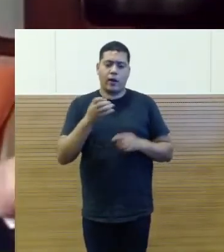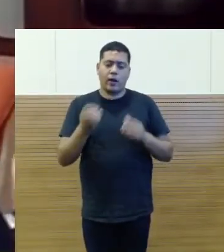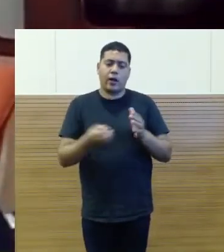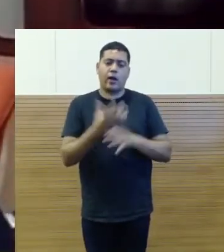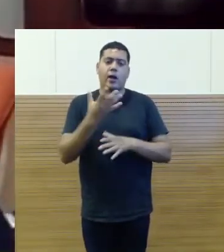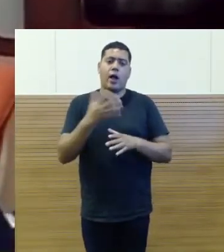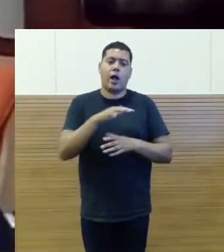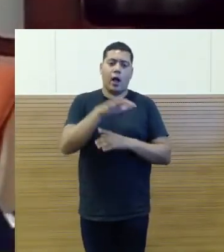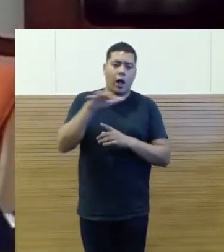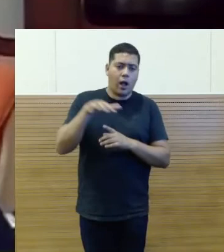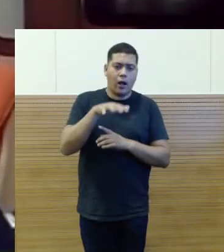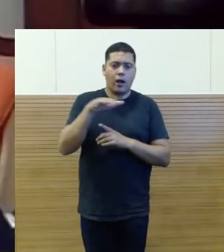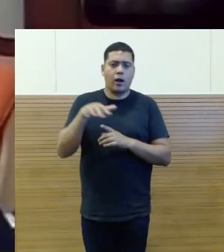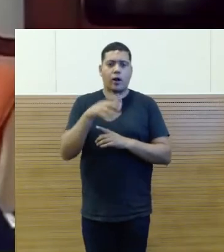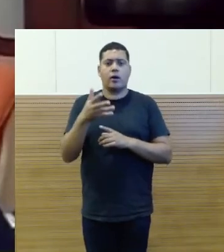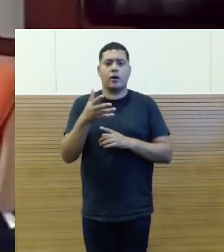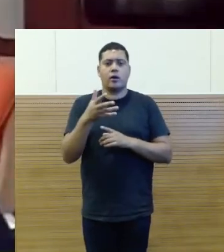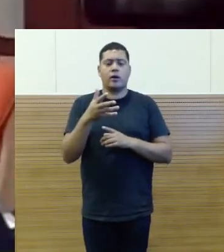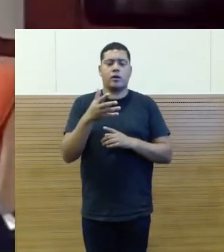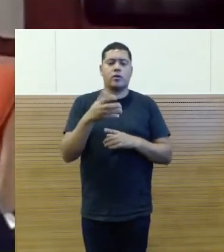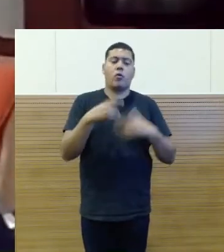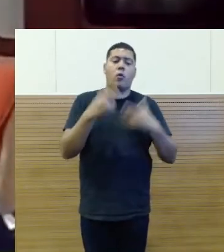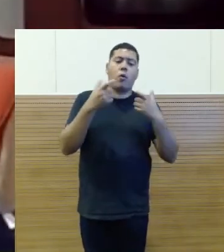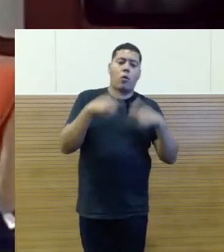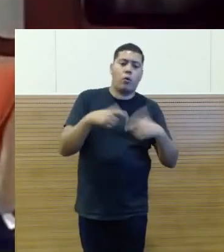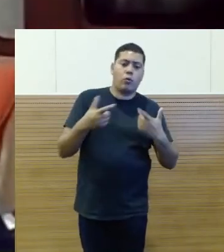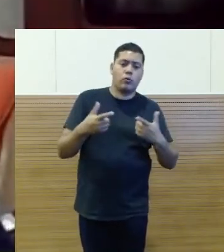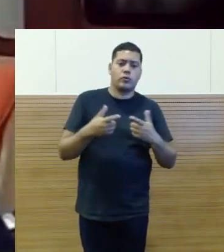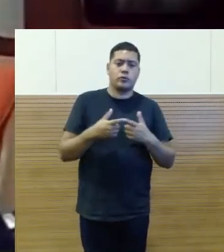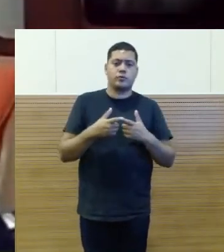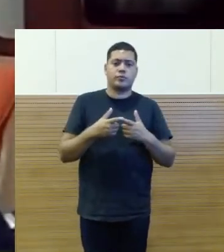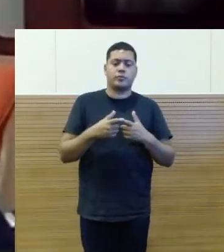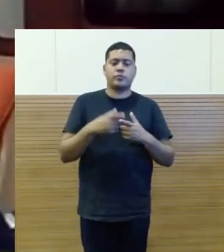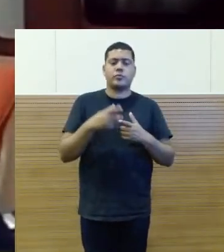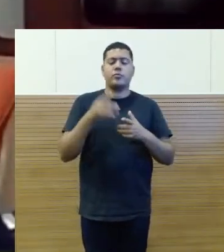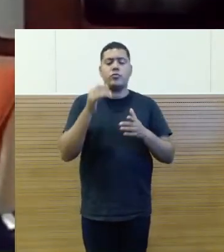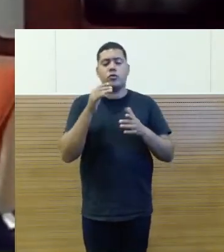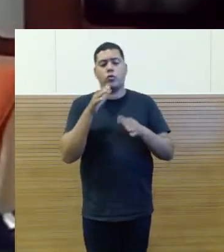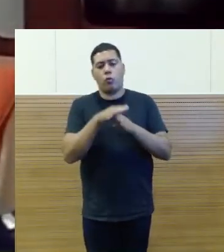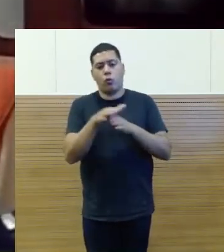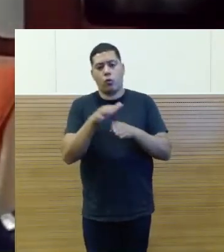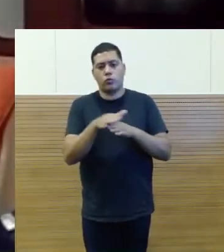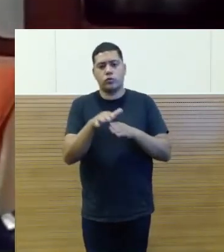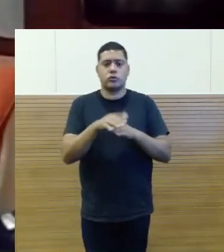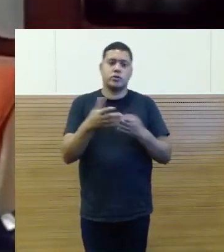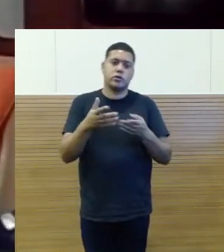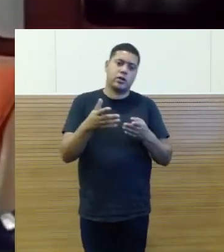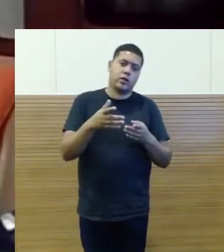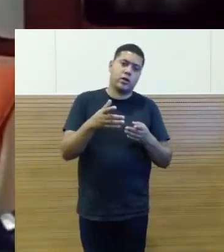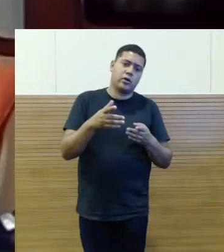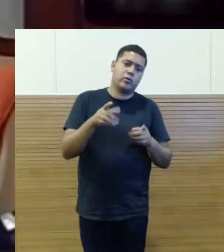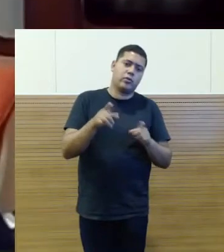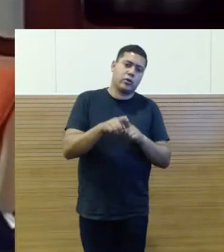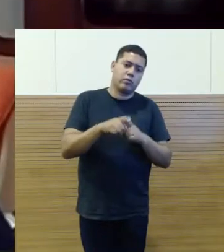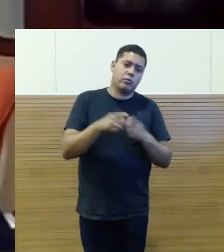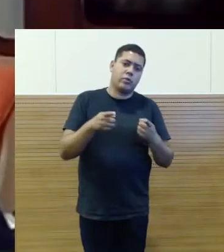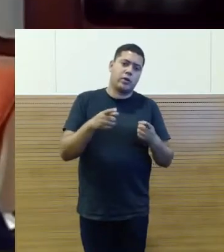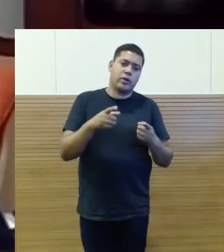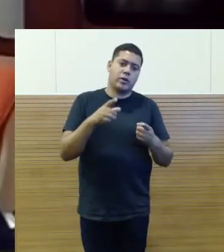ambientes nos quais as recomendações que constam nos guias